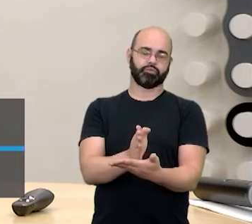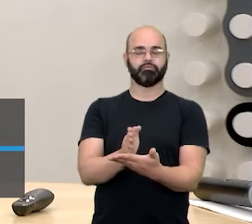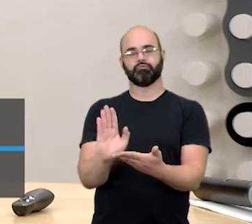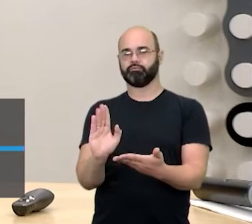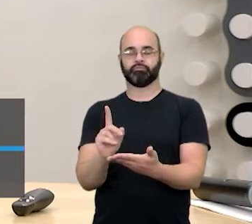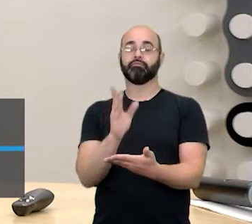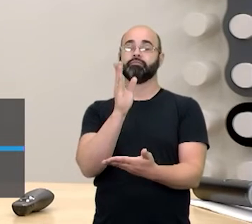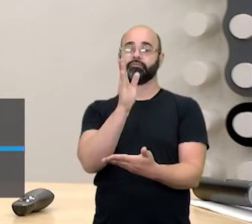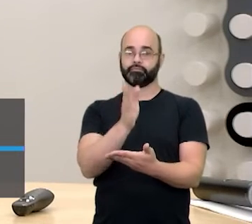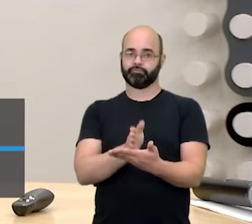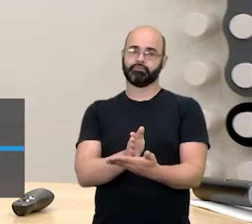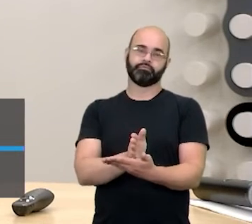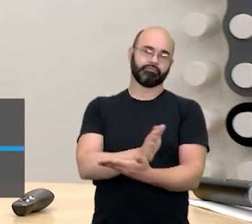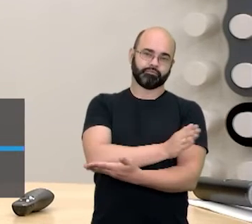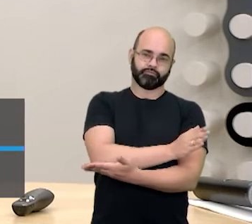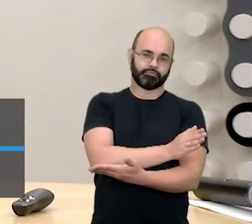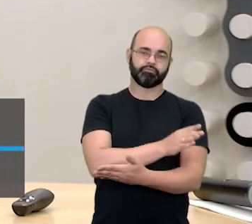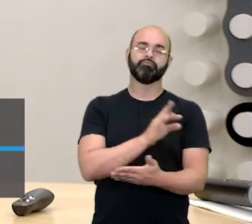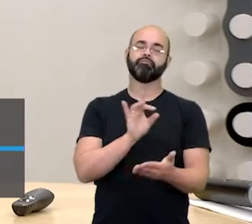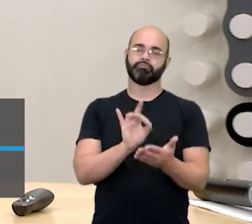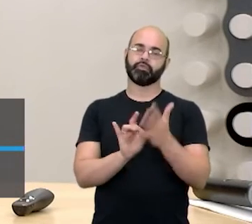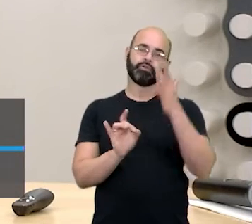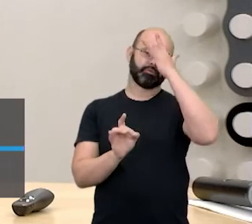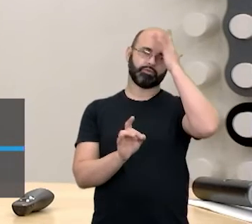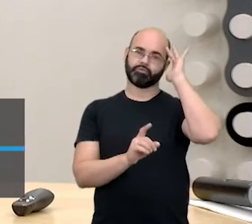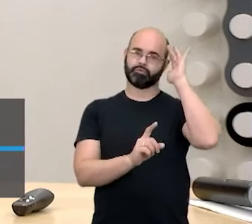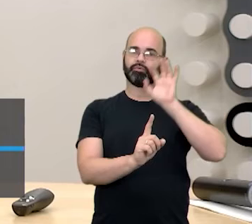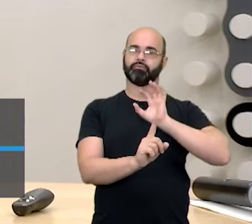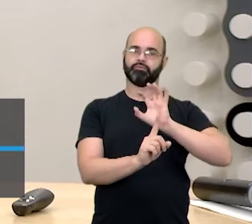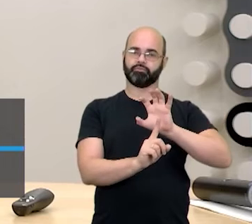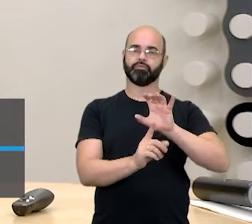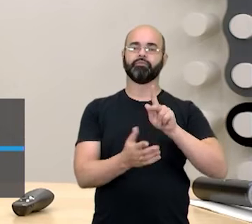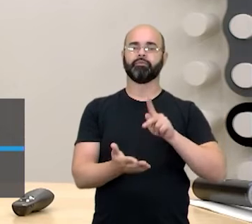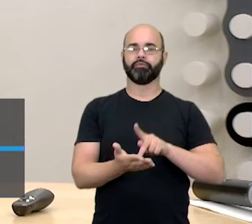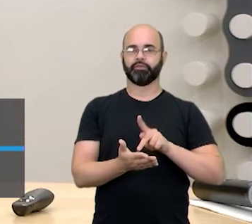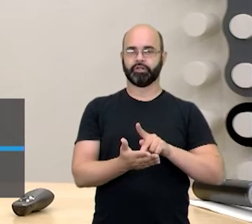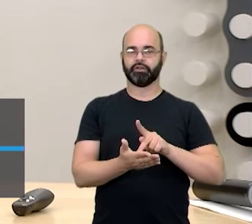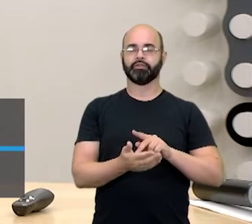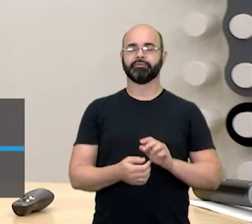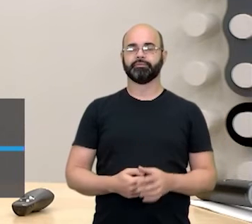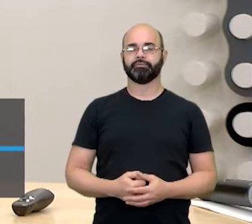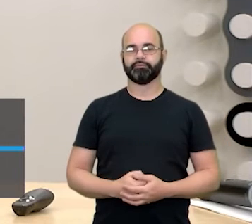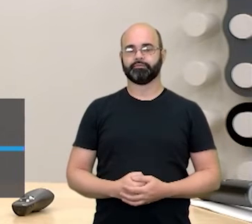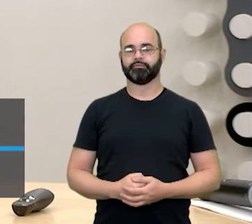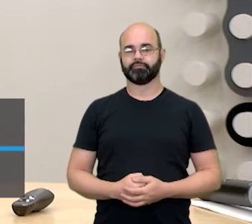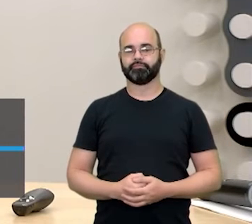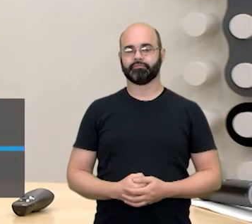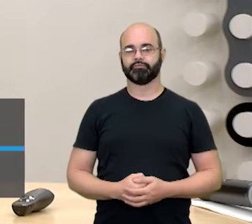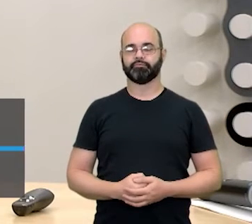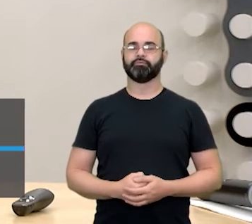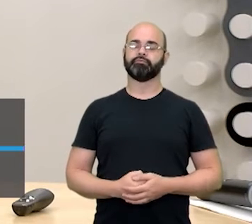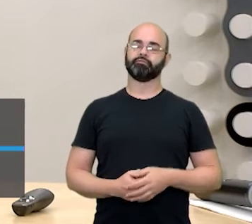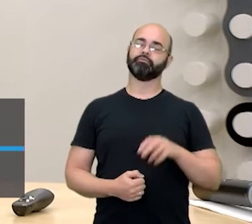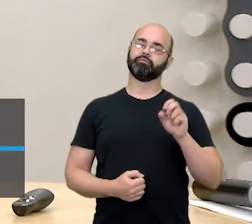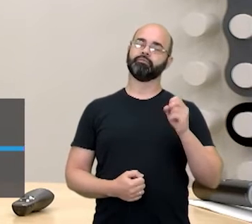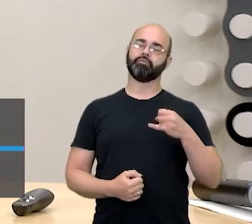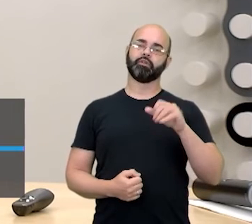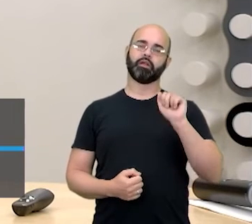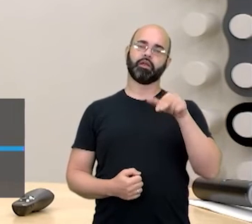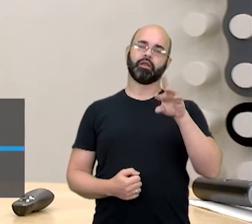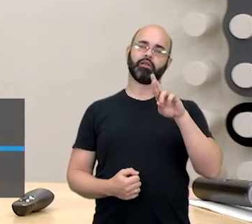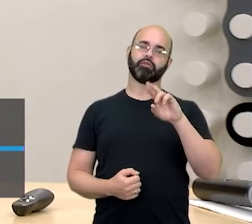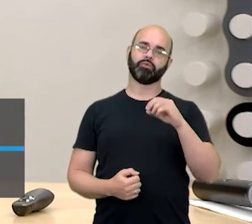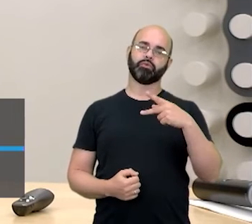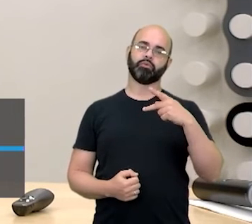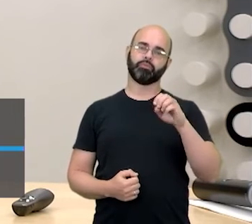da interferência do ser humano. Então, se reconhece aí, né, que o antropoceno ele pode ser um período, né,